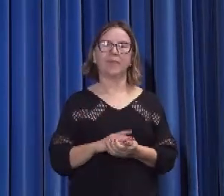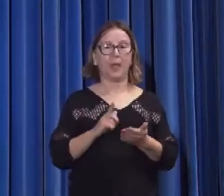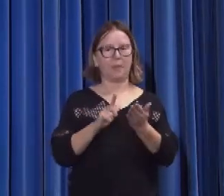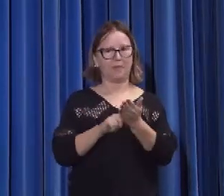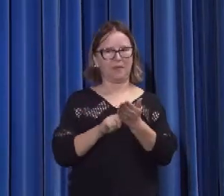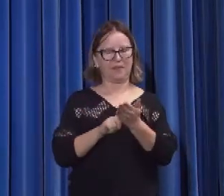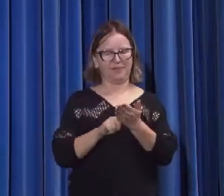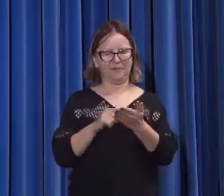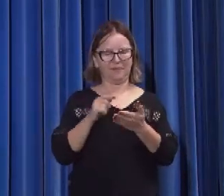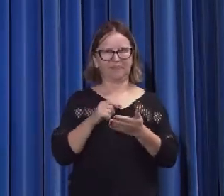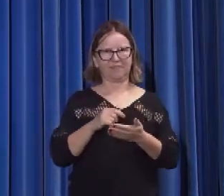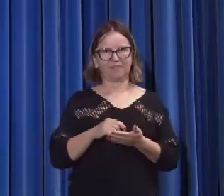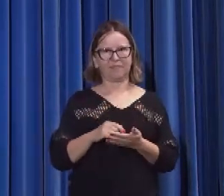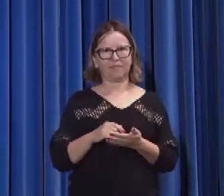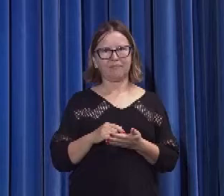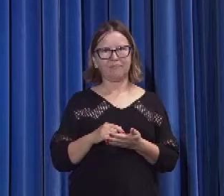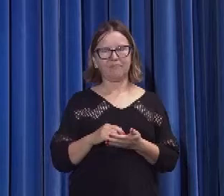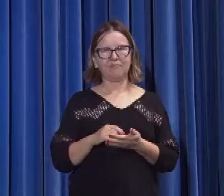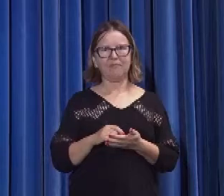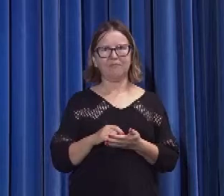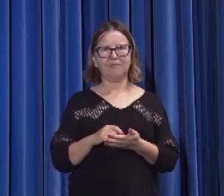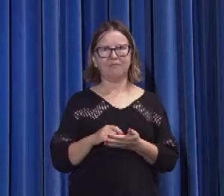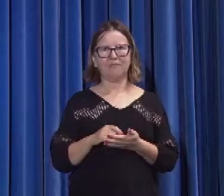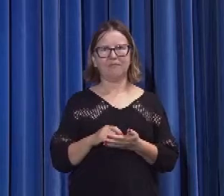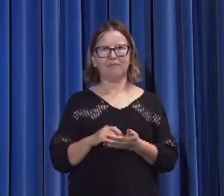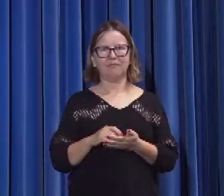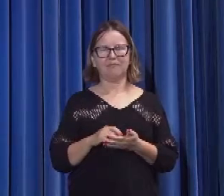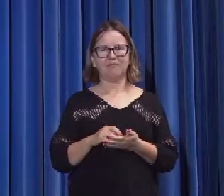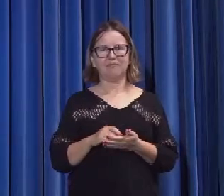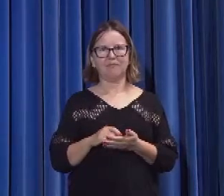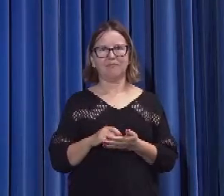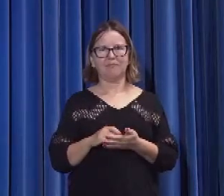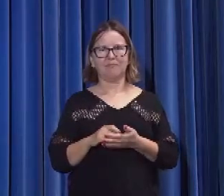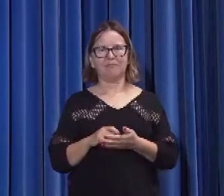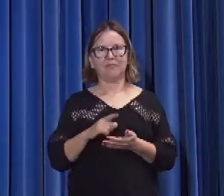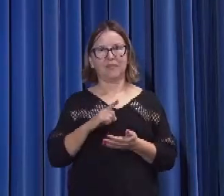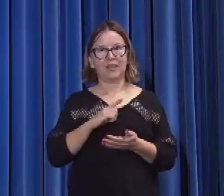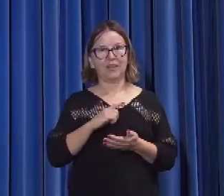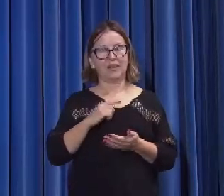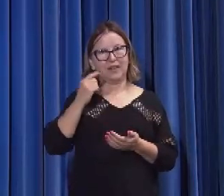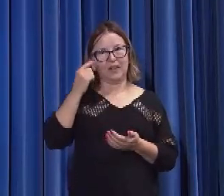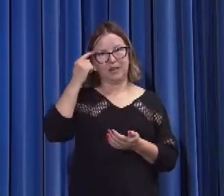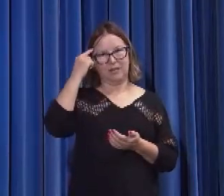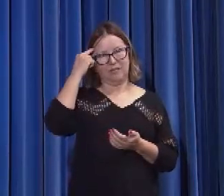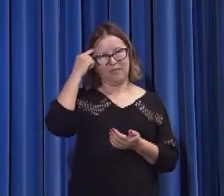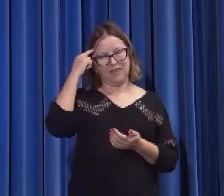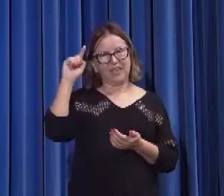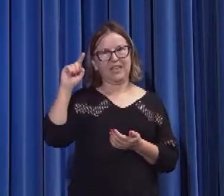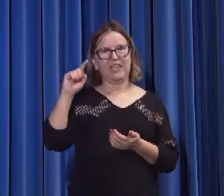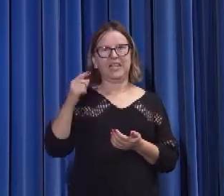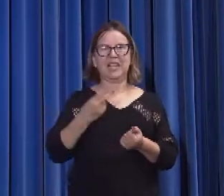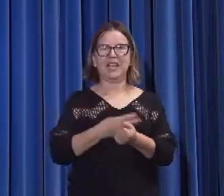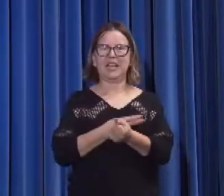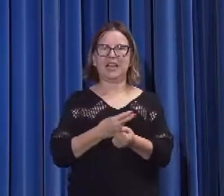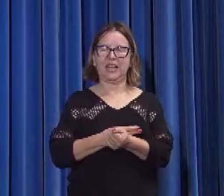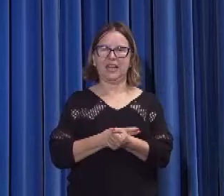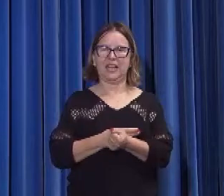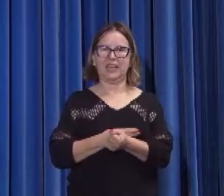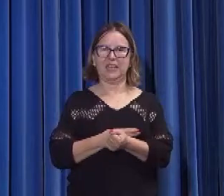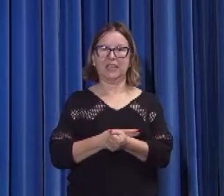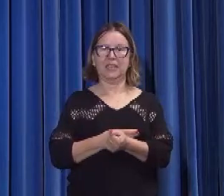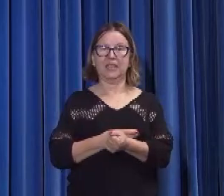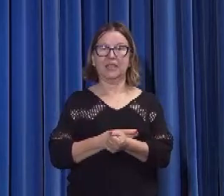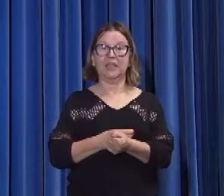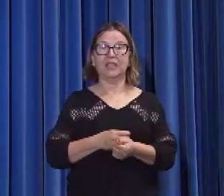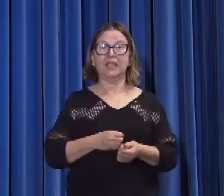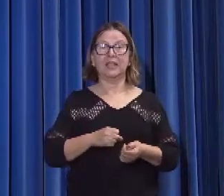boletim, basicamente existe uma crença, errada é claro, de que quando somos convertidos por Deus a